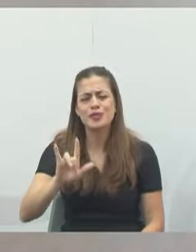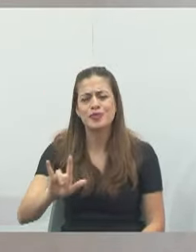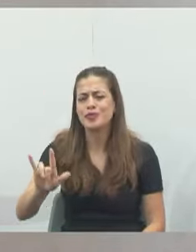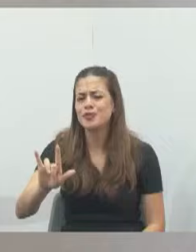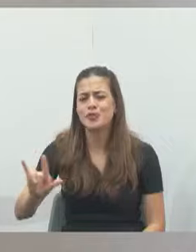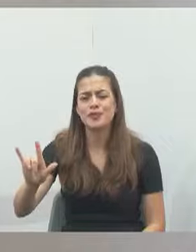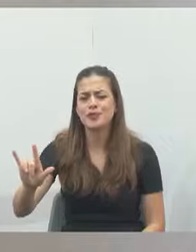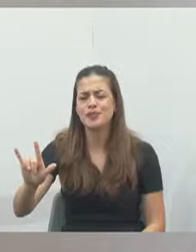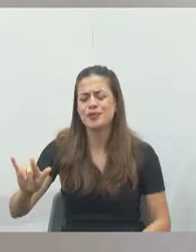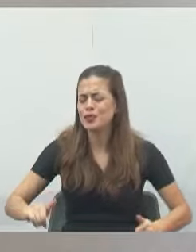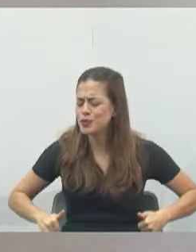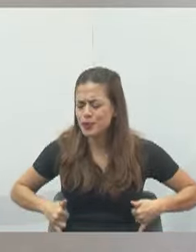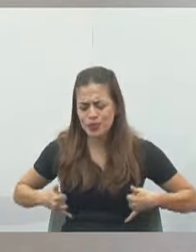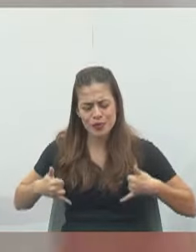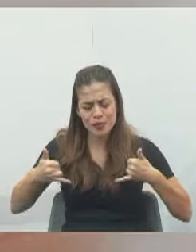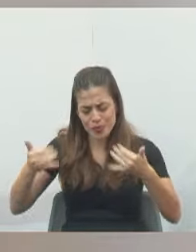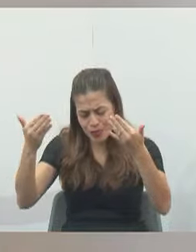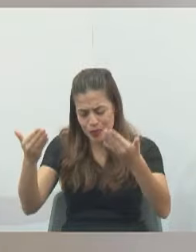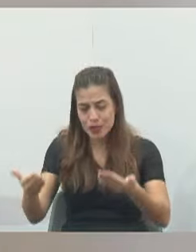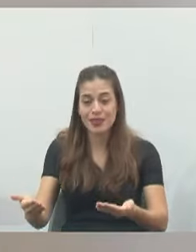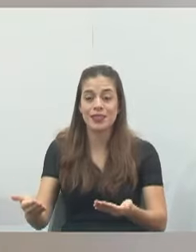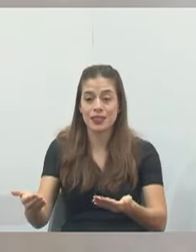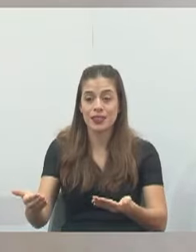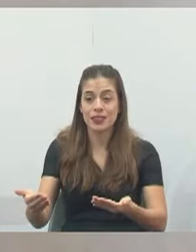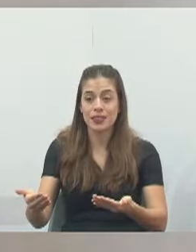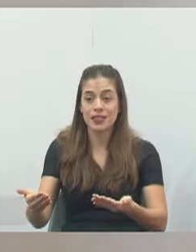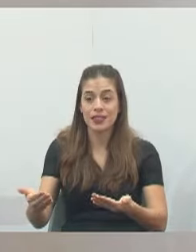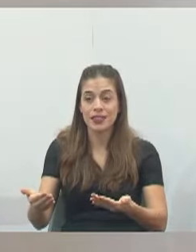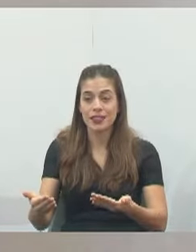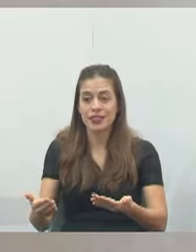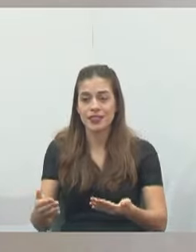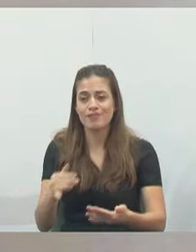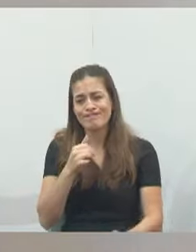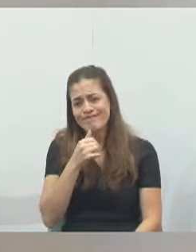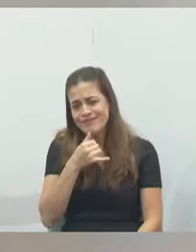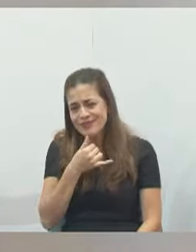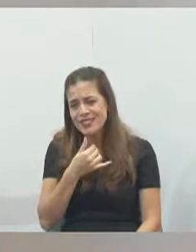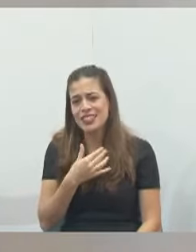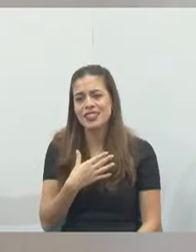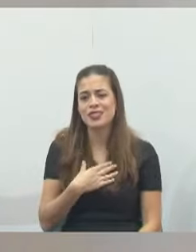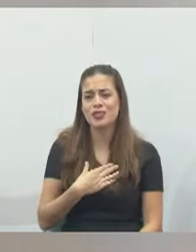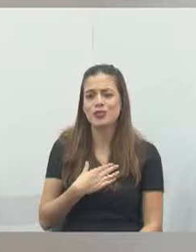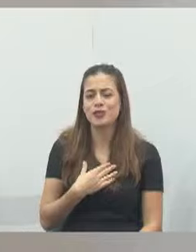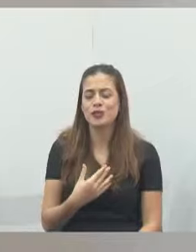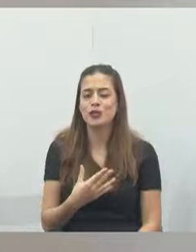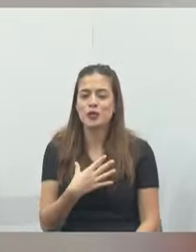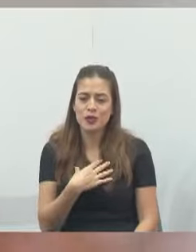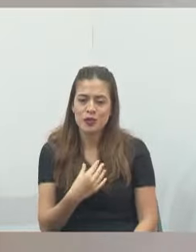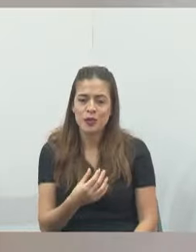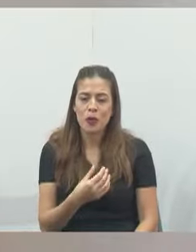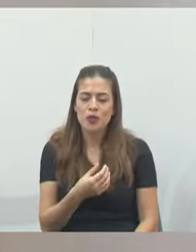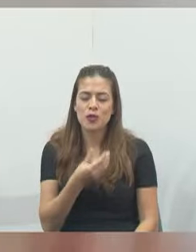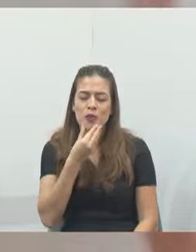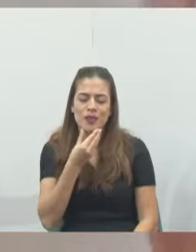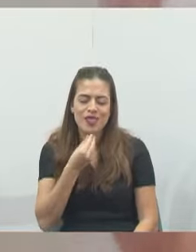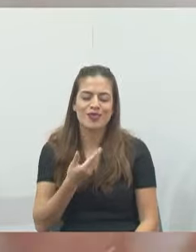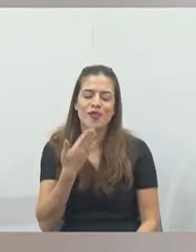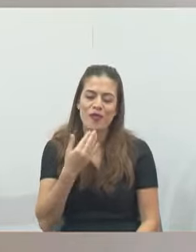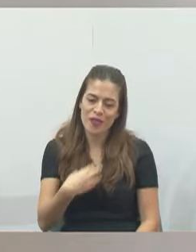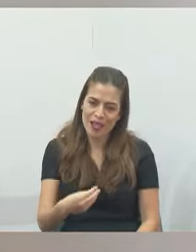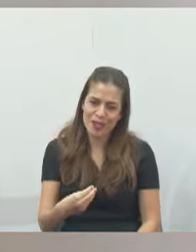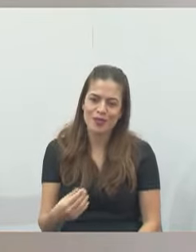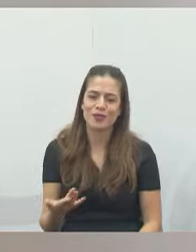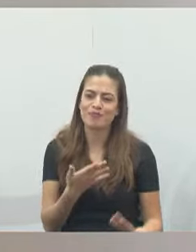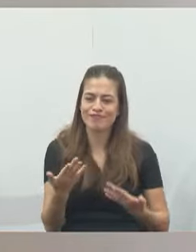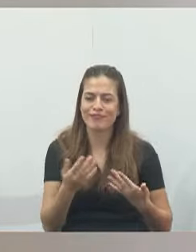tenho muito orgulho de você. E uma pena os meninos não estarem aqui comigo, mas sinta-se abraçado